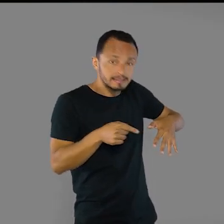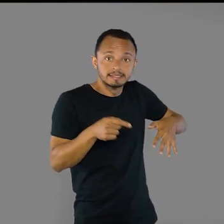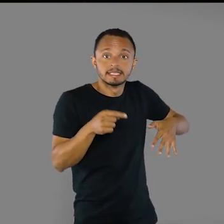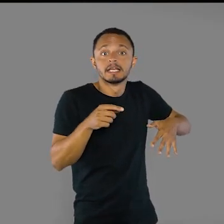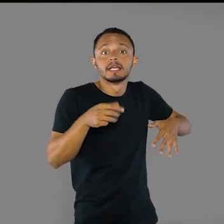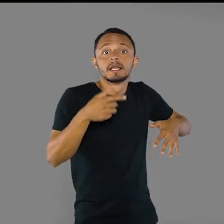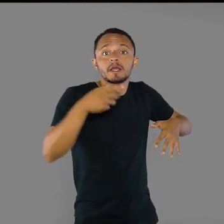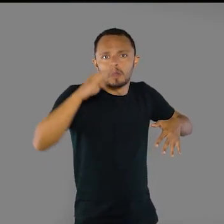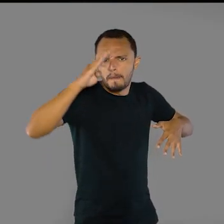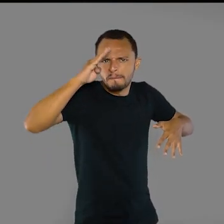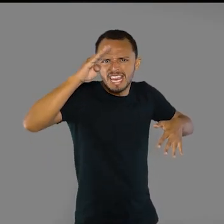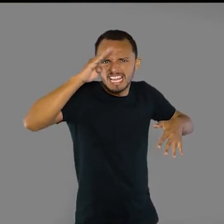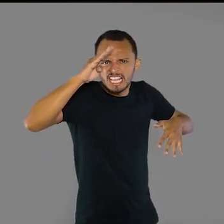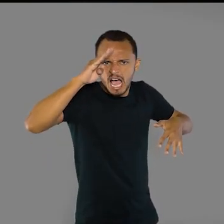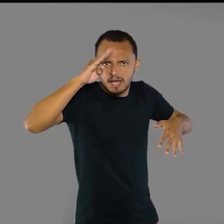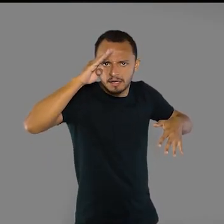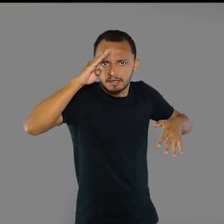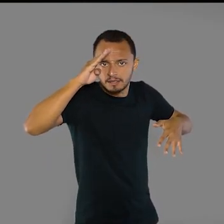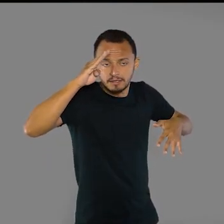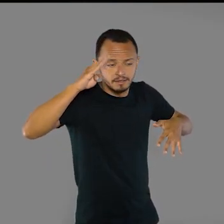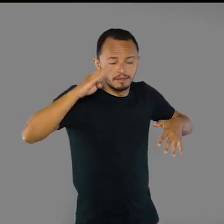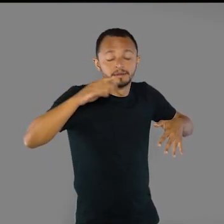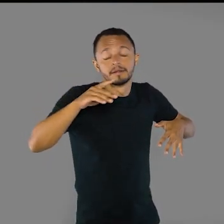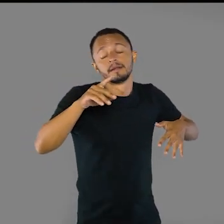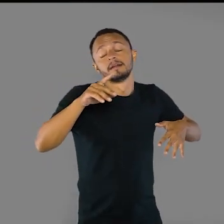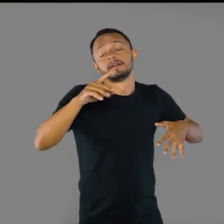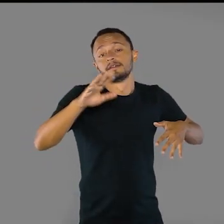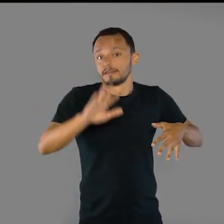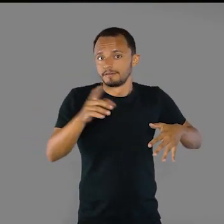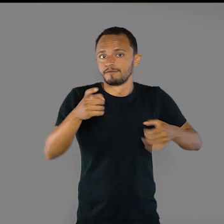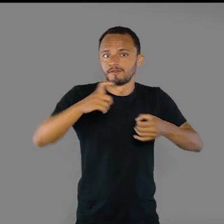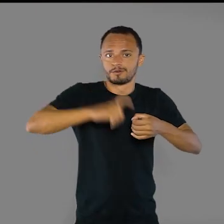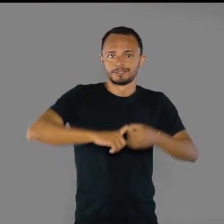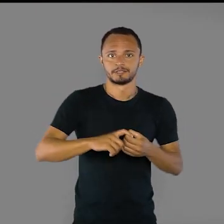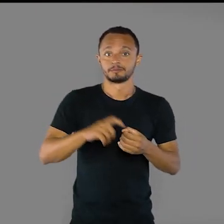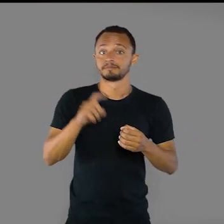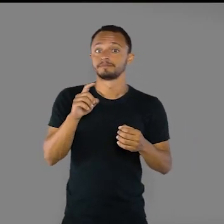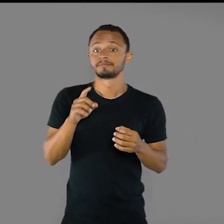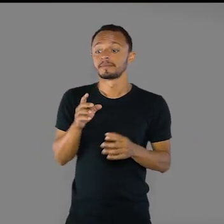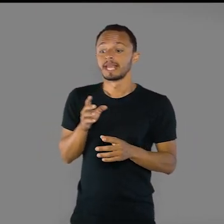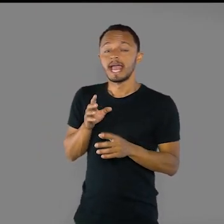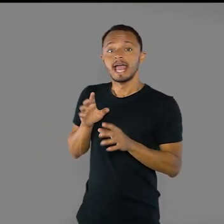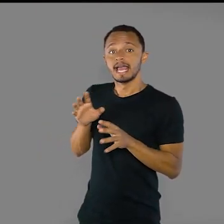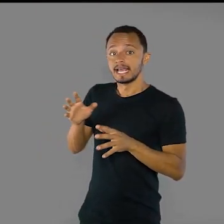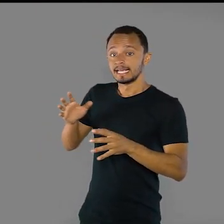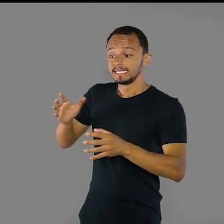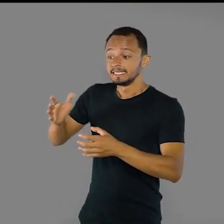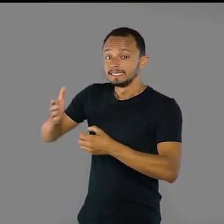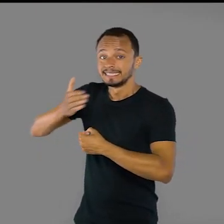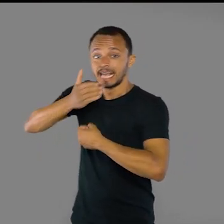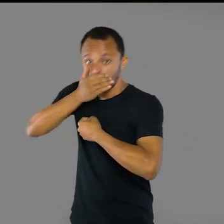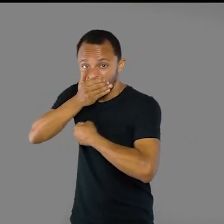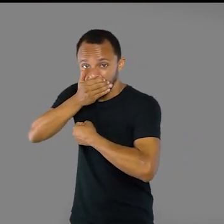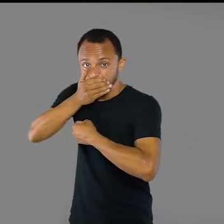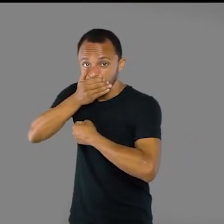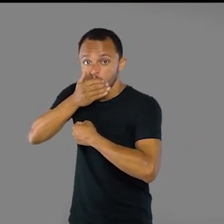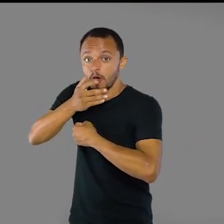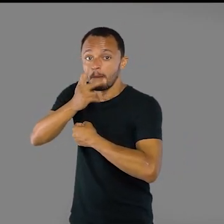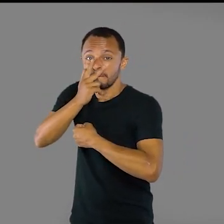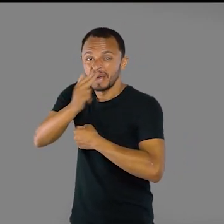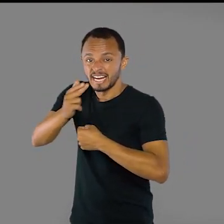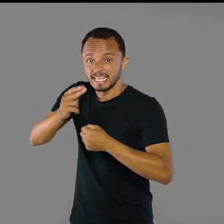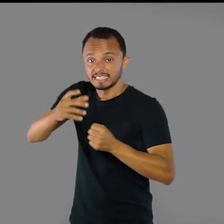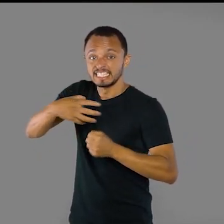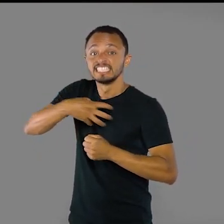sequestro interessante, voltando ao começo da nossa conversa aqui. Que roubo de sentido, né? Um príncipe é transformado